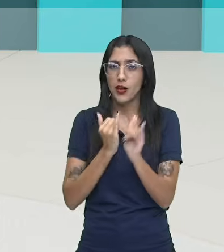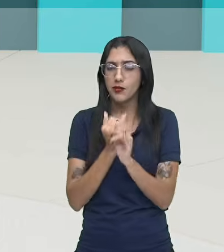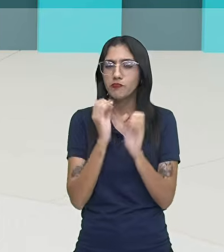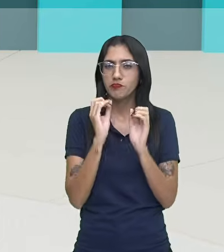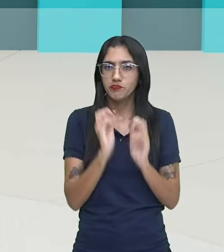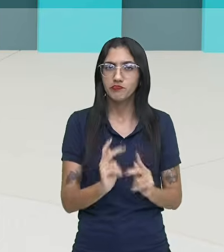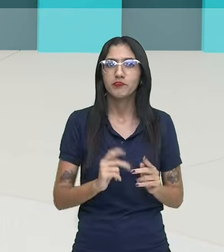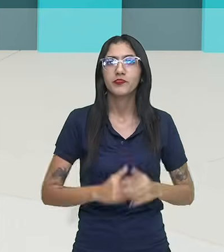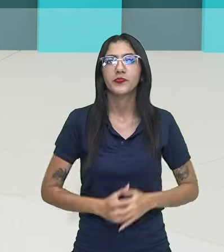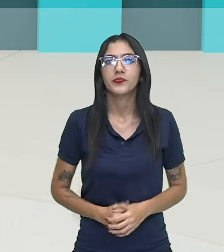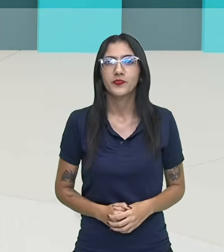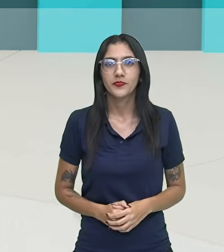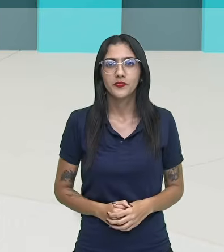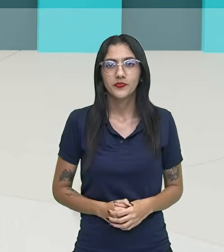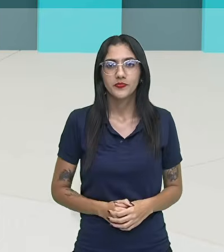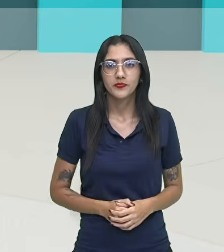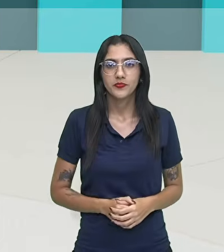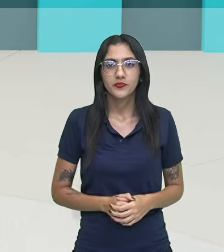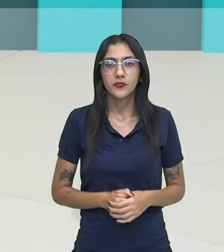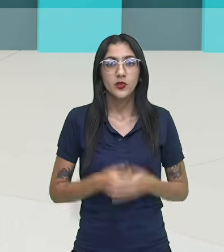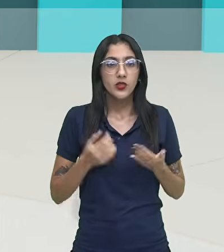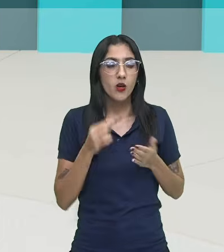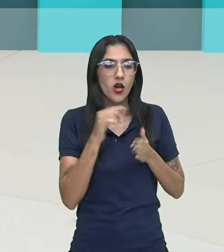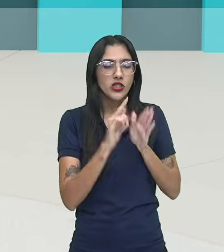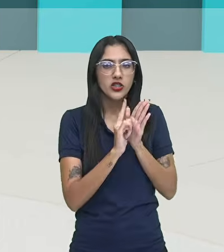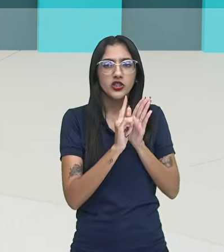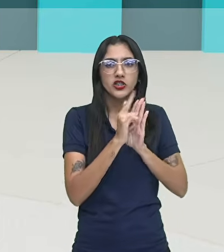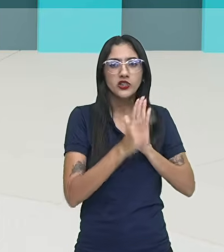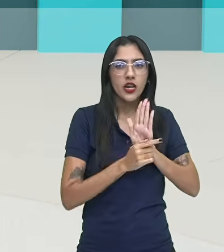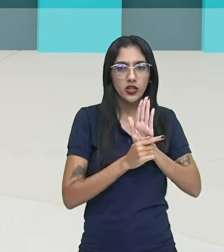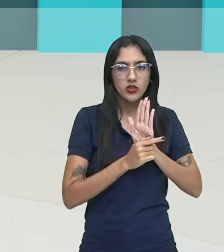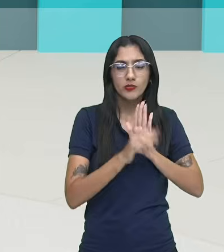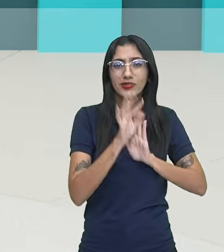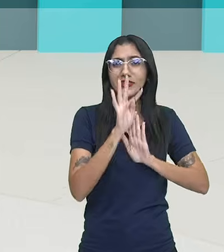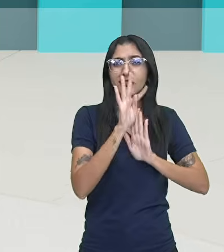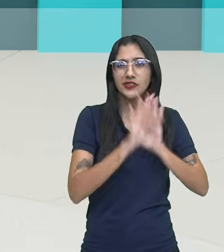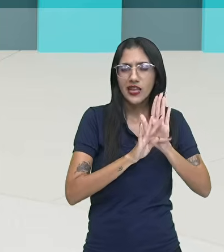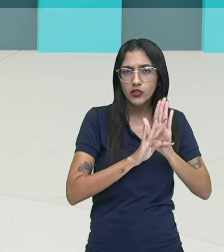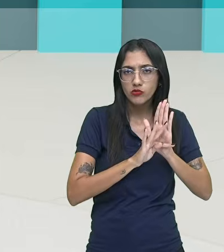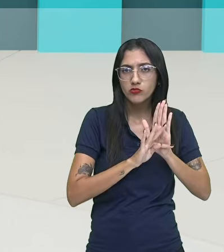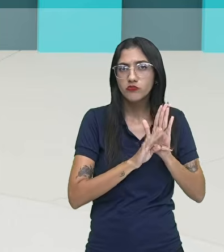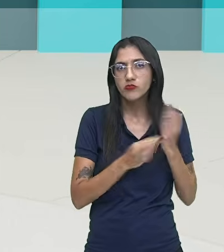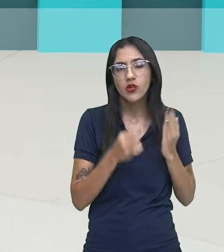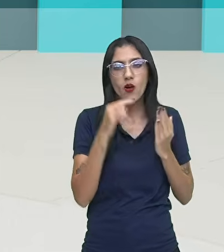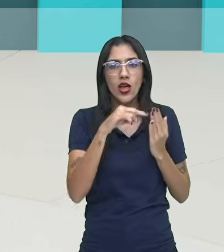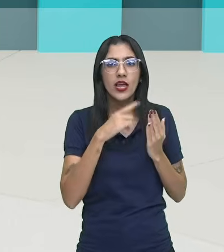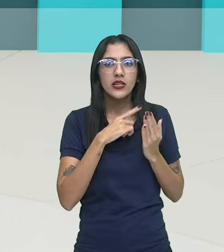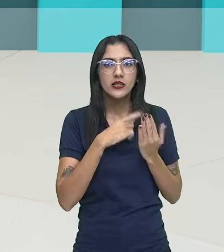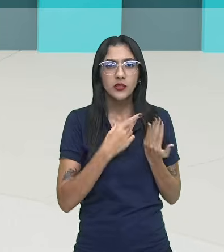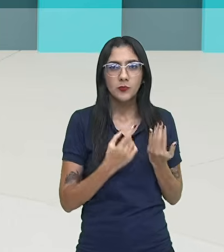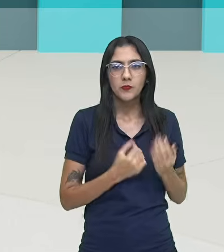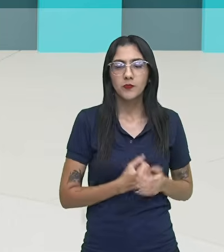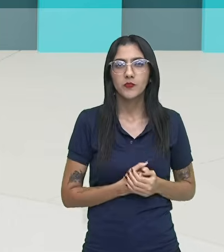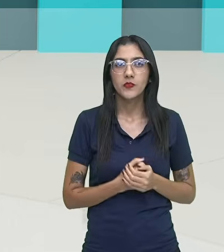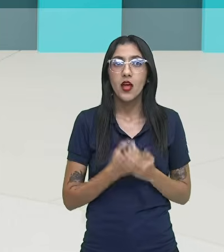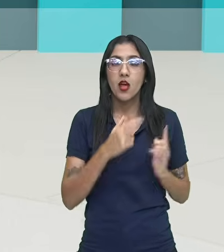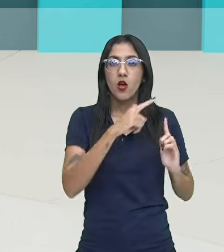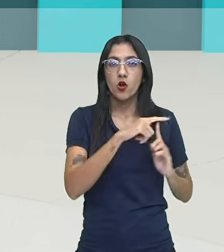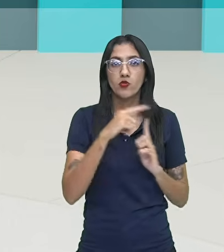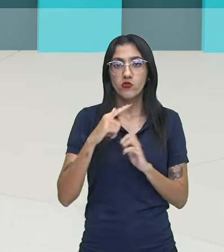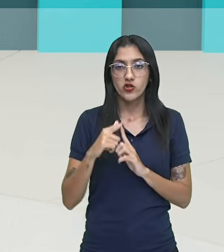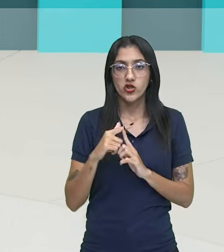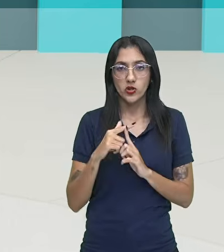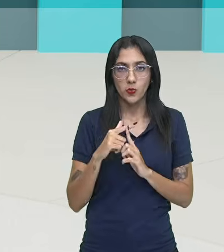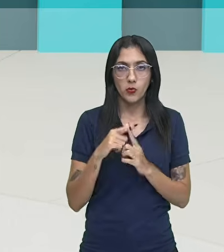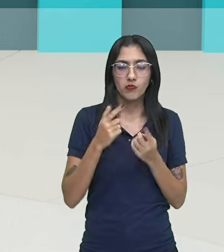Ok. Quando eu falo de gênero, gênero textual, quer dizer que é uma modalidade,